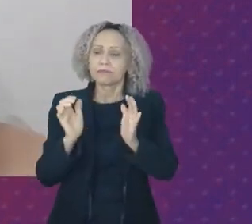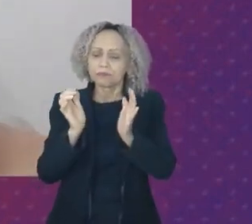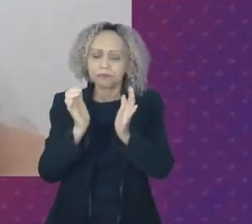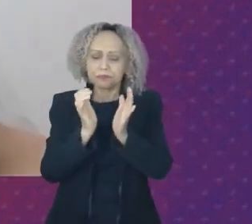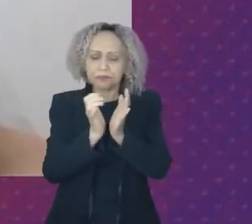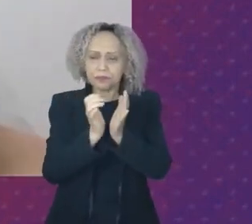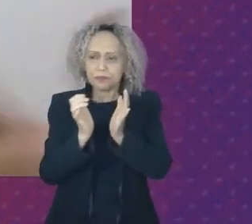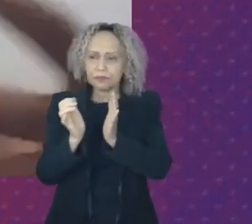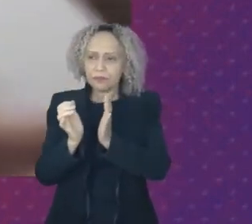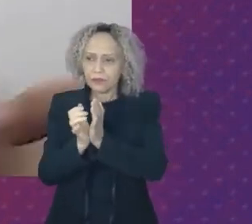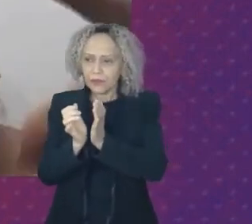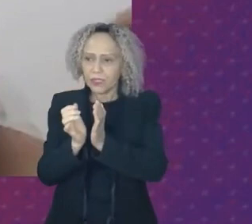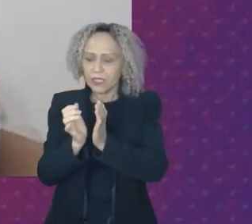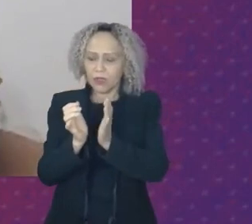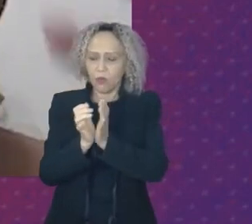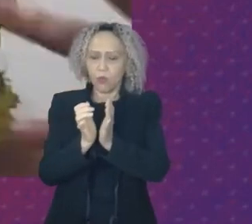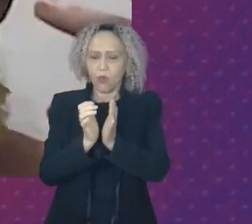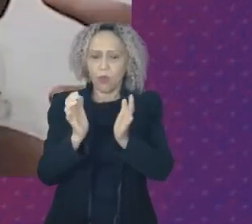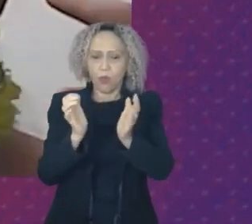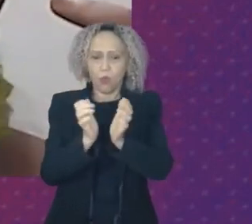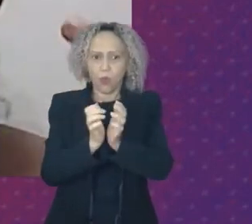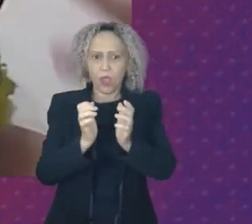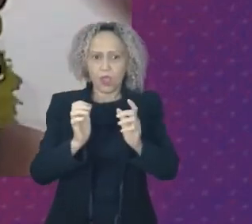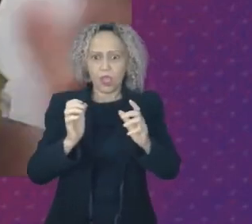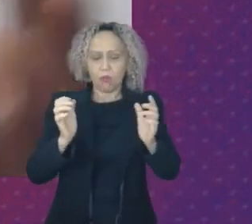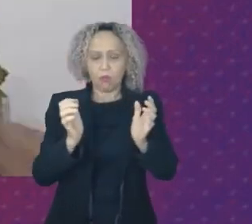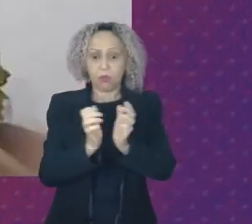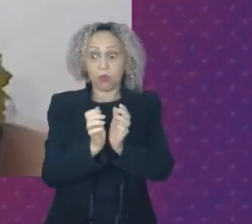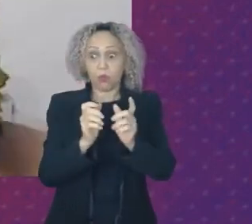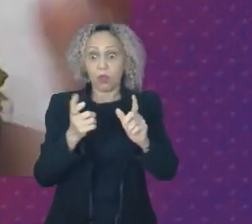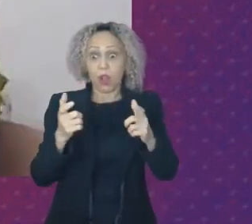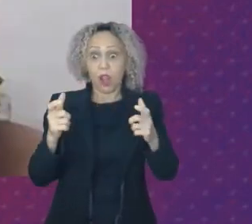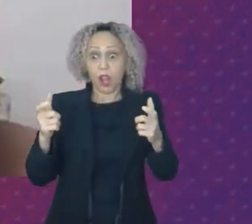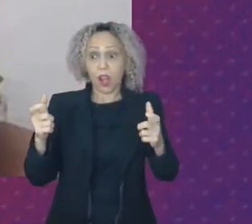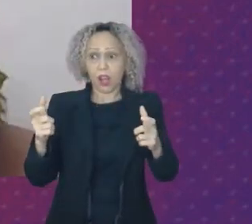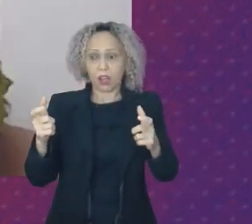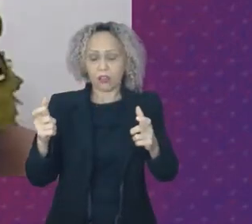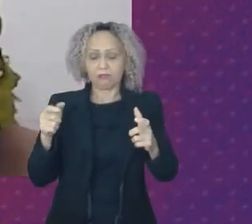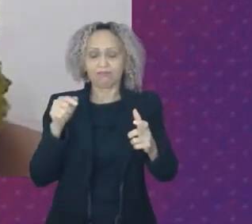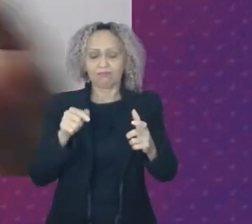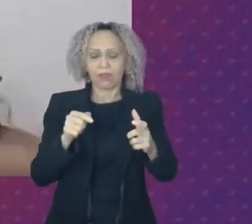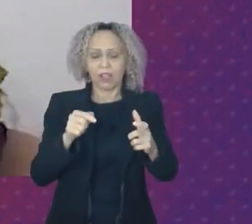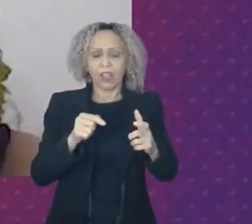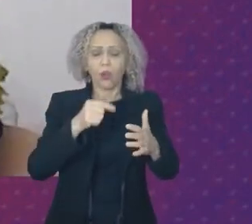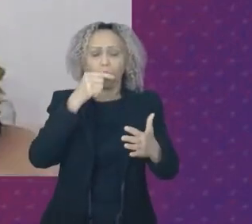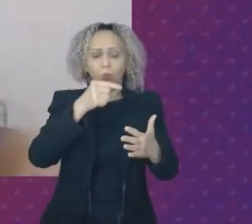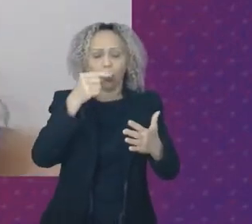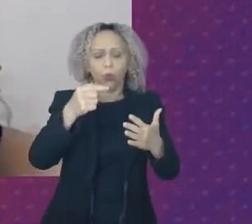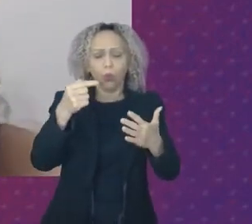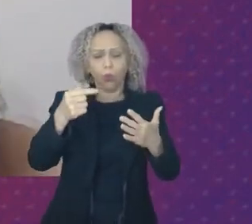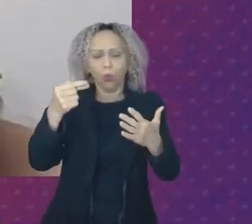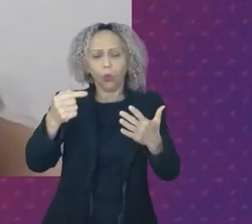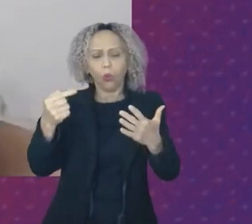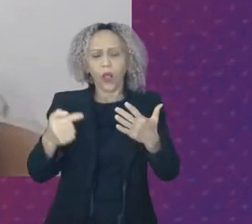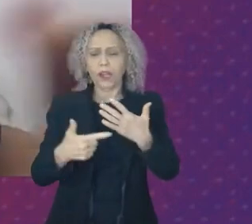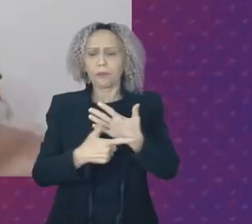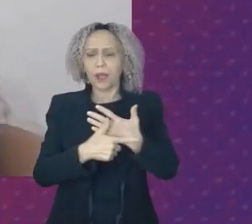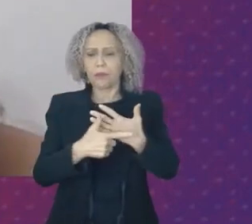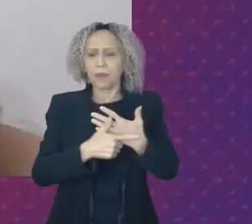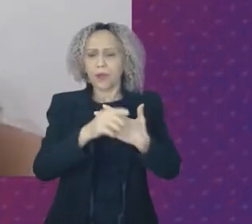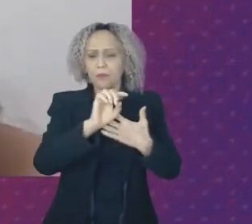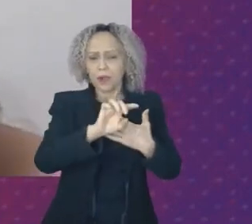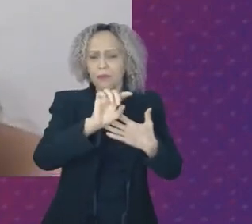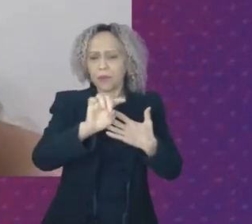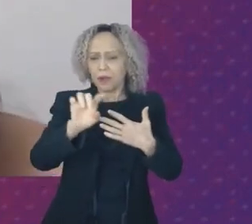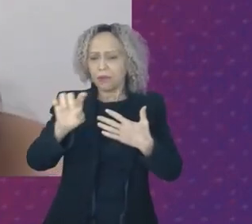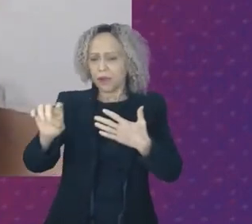né? Uma equipe grande, robusta, com as tarefas bem delineadas, com cada pessoa tocando